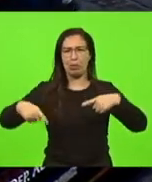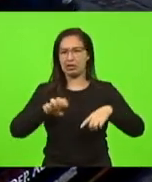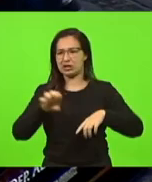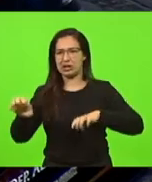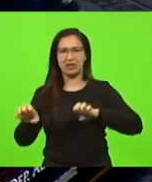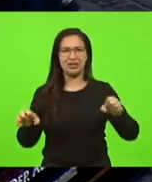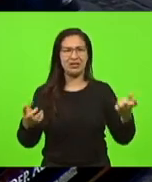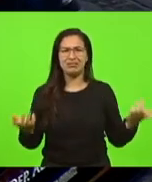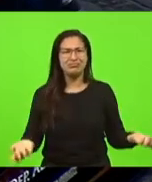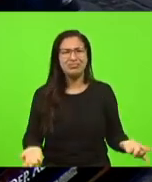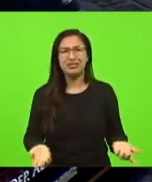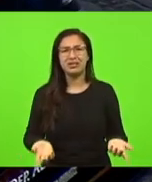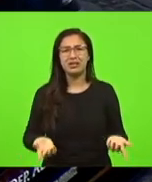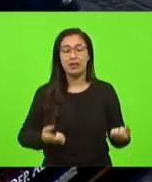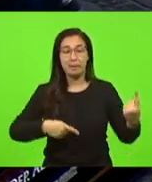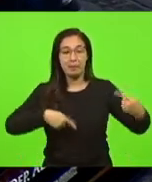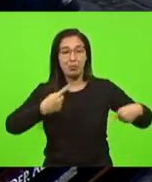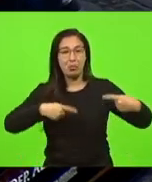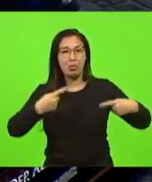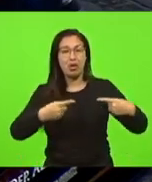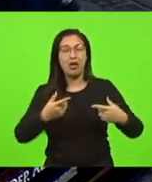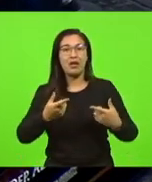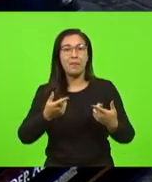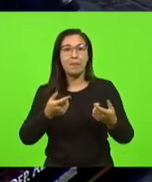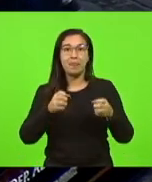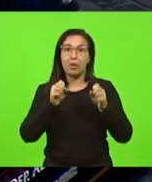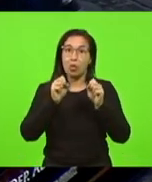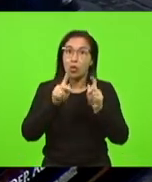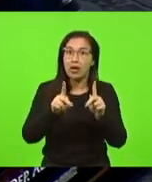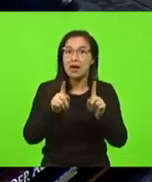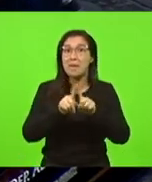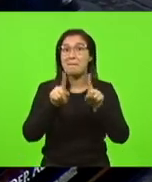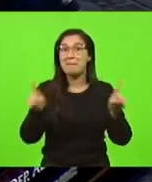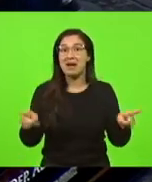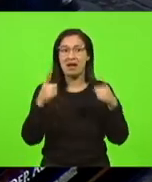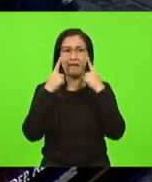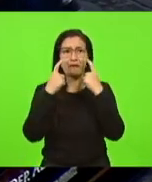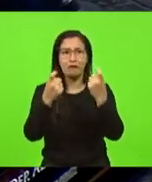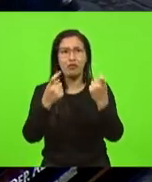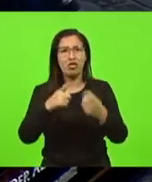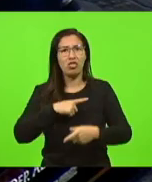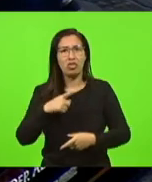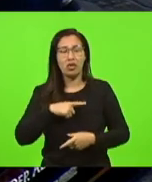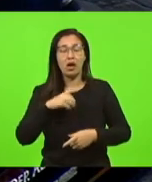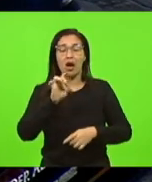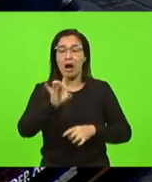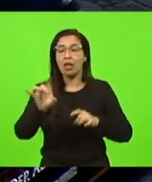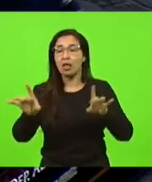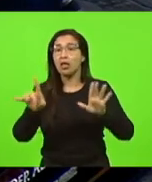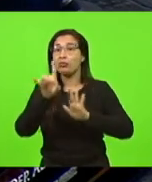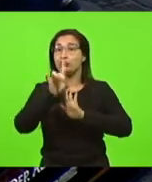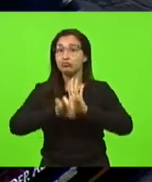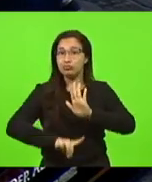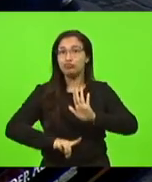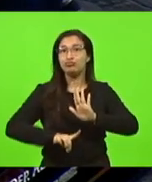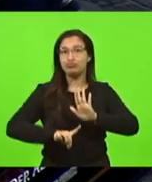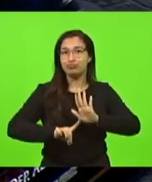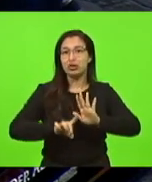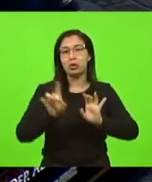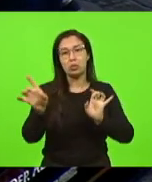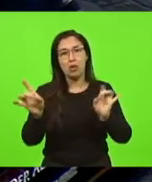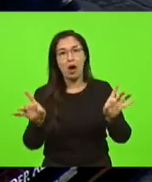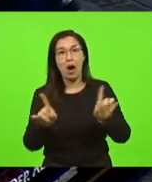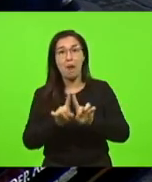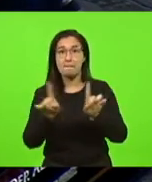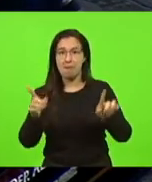tivesse a politização, mas não tivesse a agressividade, cada um tem o direito de falar o que quer, o que bem entende, entende? Mas não no